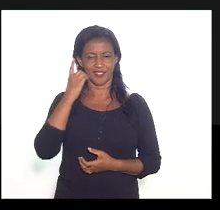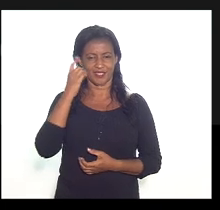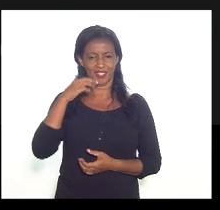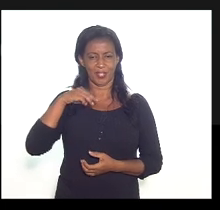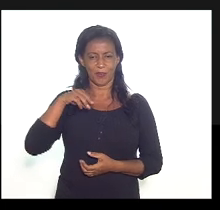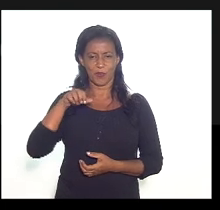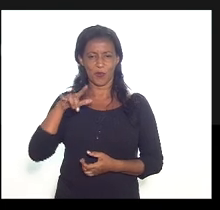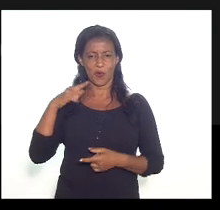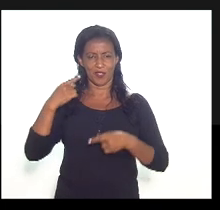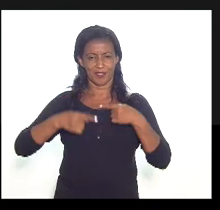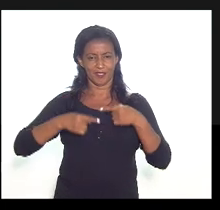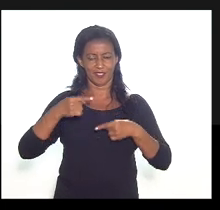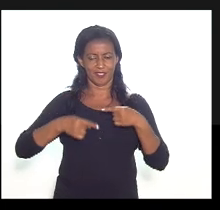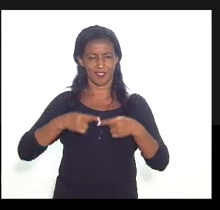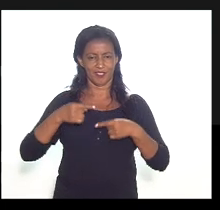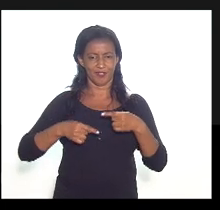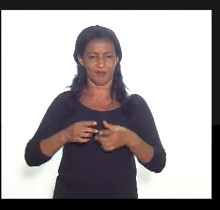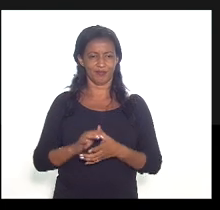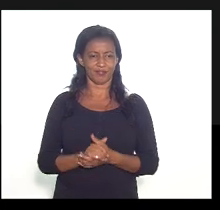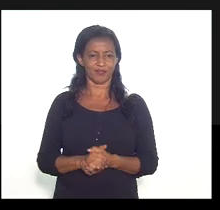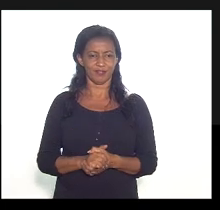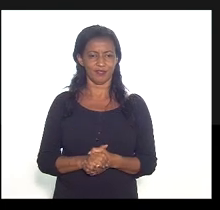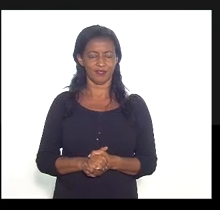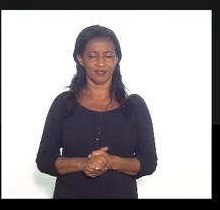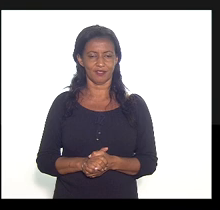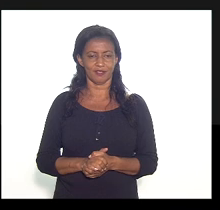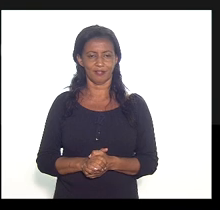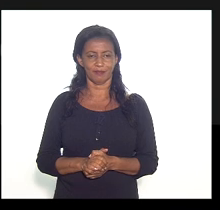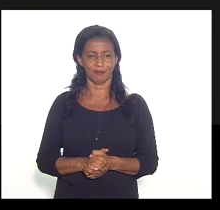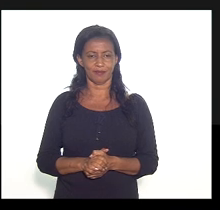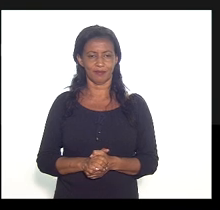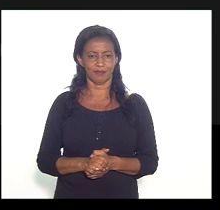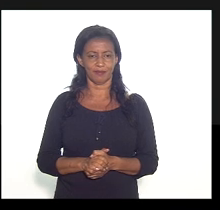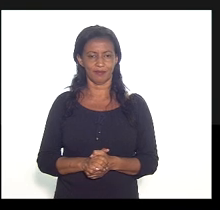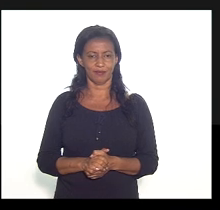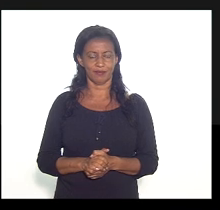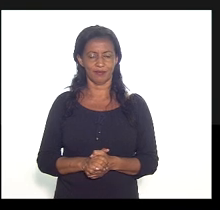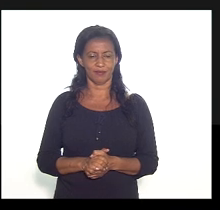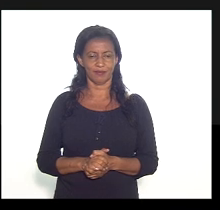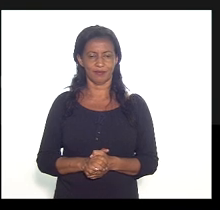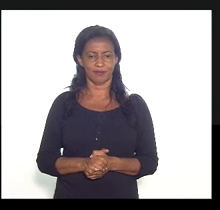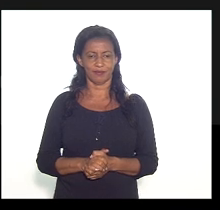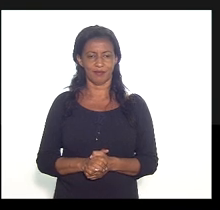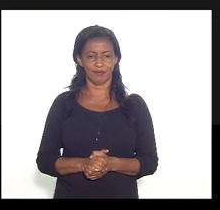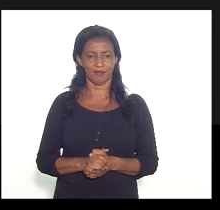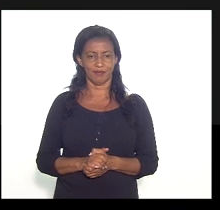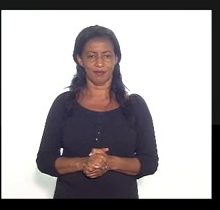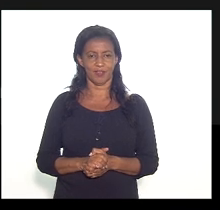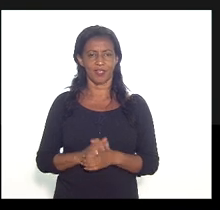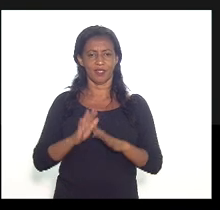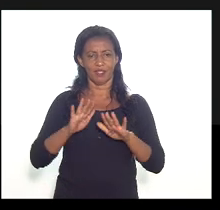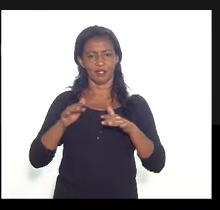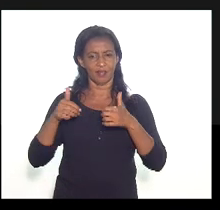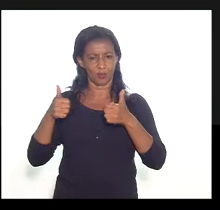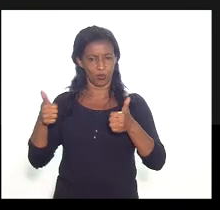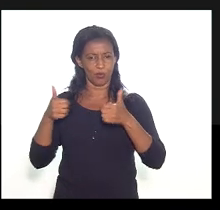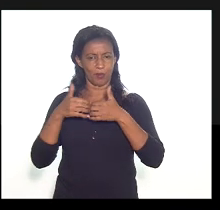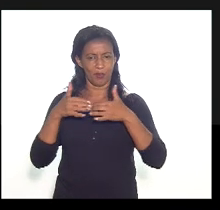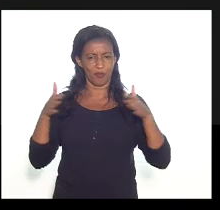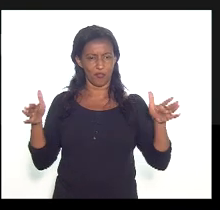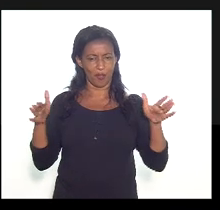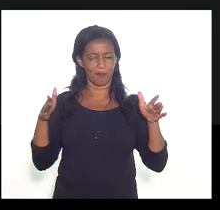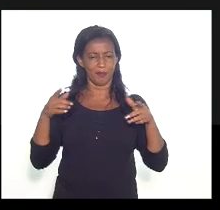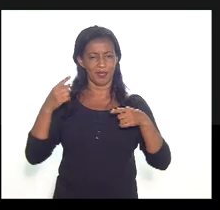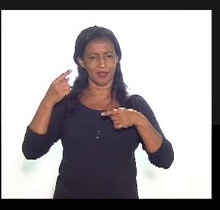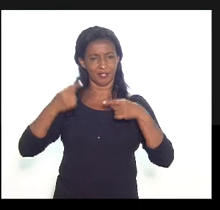discutir, presidente. Eu fiquei confusa também. Está bem. É porque o deputado Márcio Moraes falou, mas está tranquilo. Eu vou abrir. Para discutir. Um